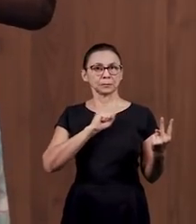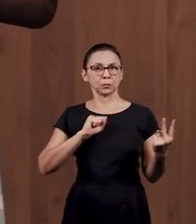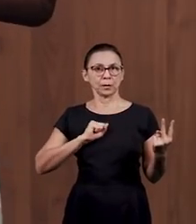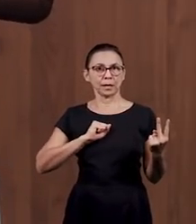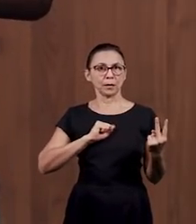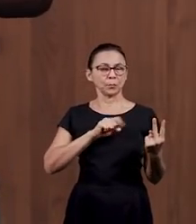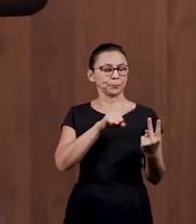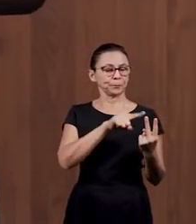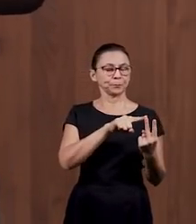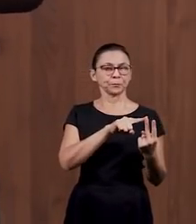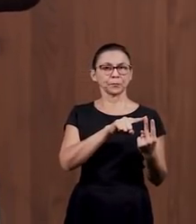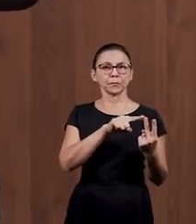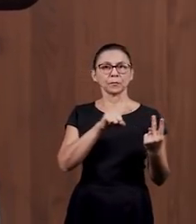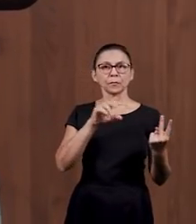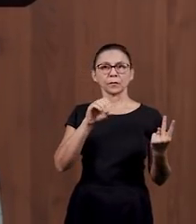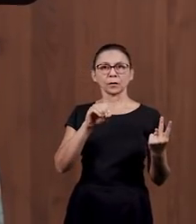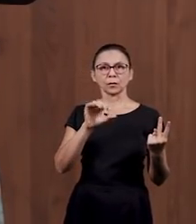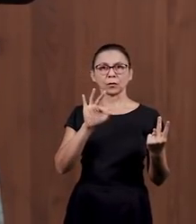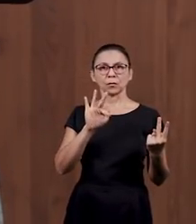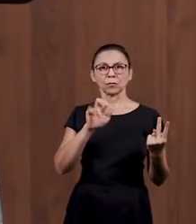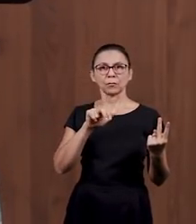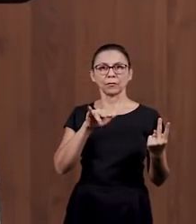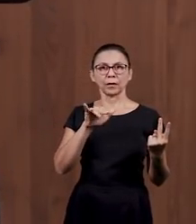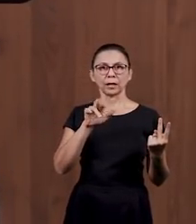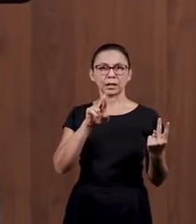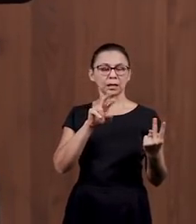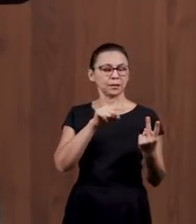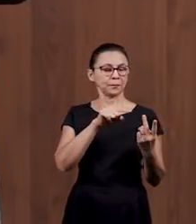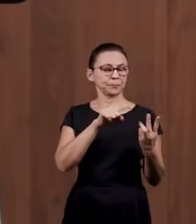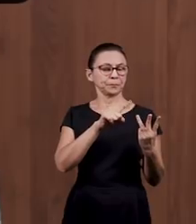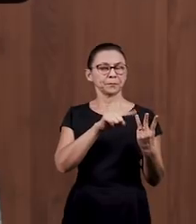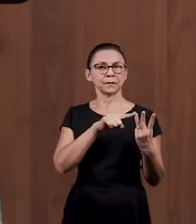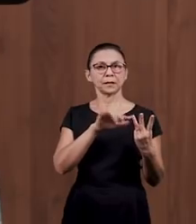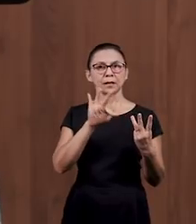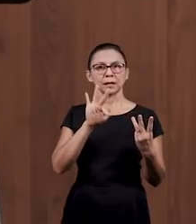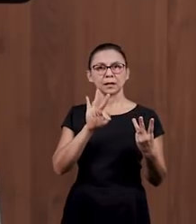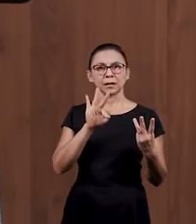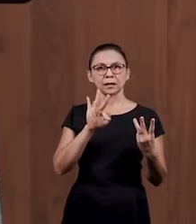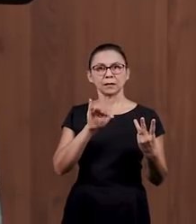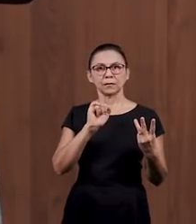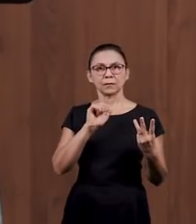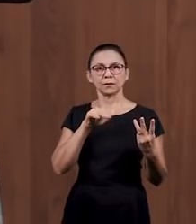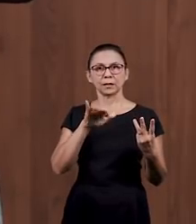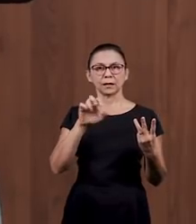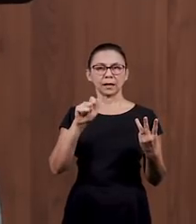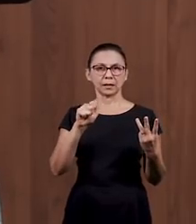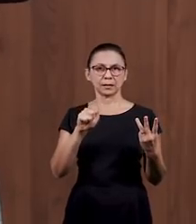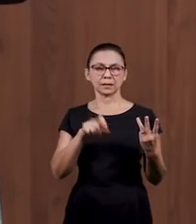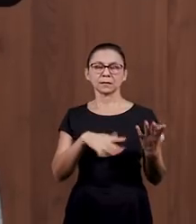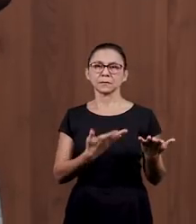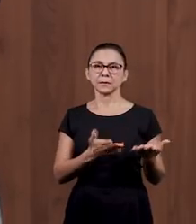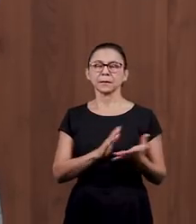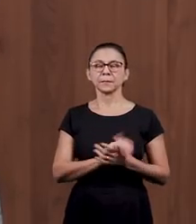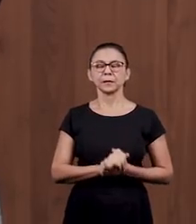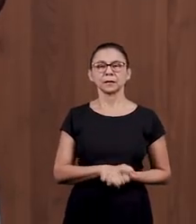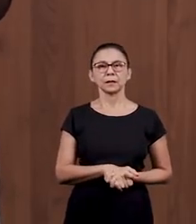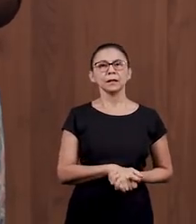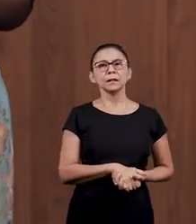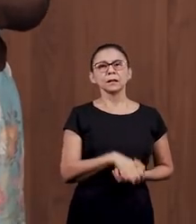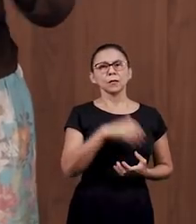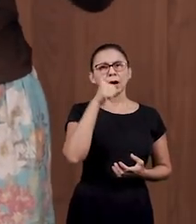e Finéias. A mãe de Samuel se chamava Ana e o pai de Samuel se chamava Eucana. Ana